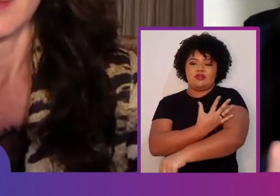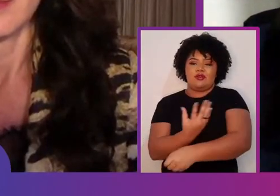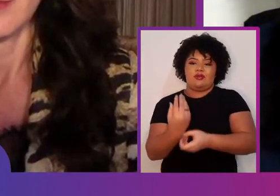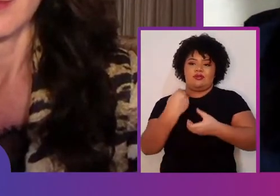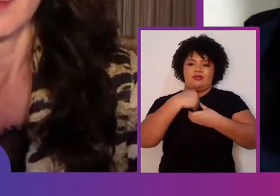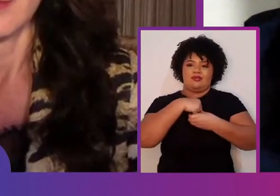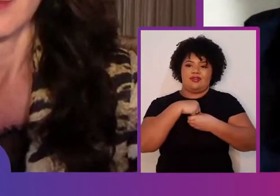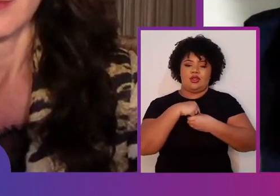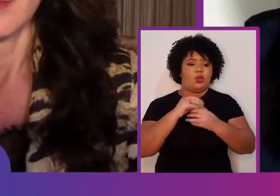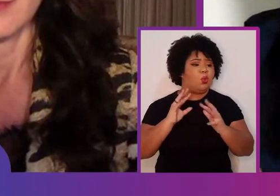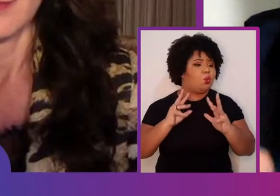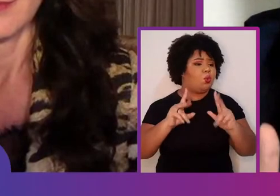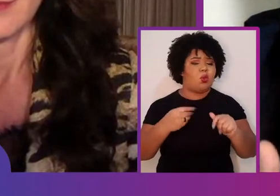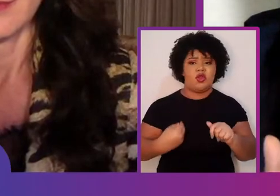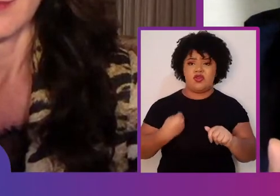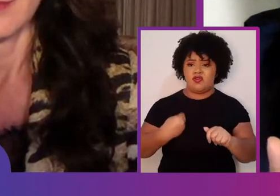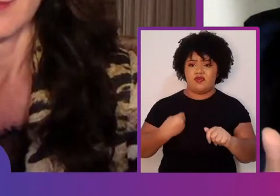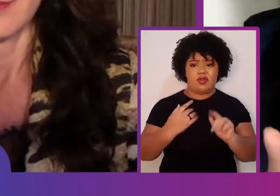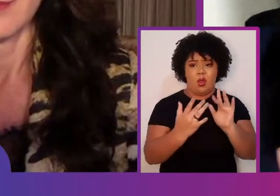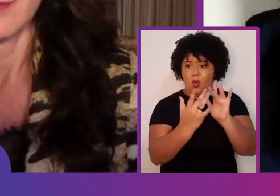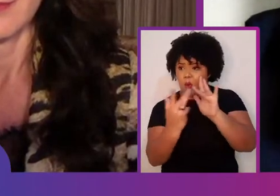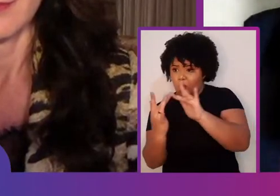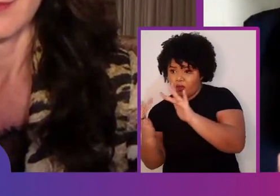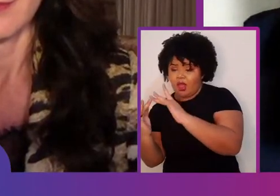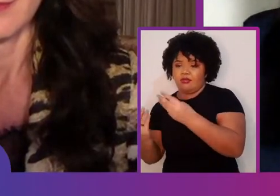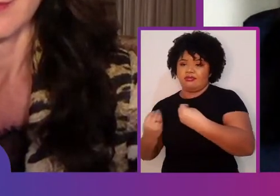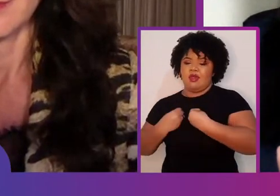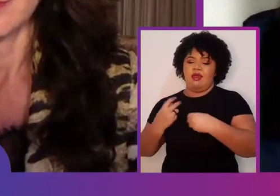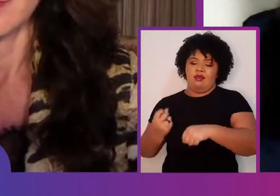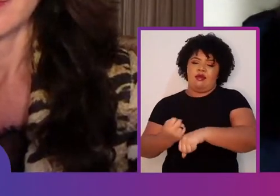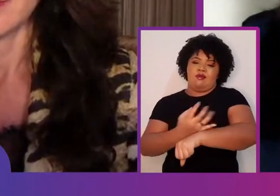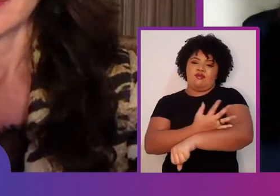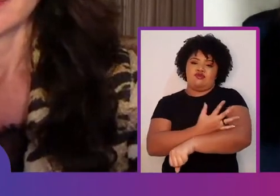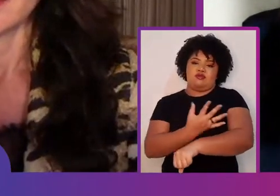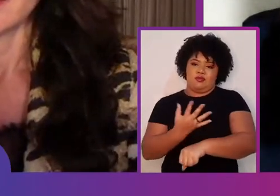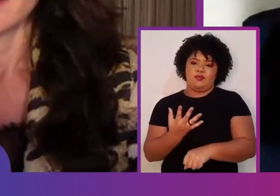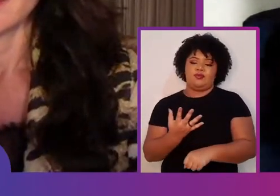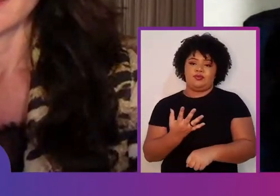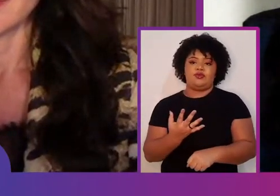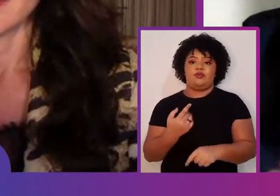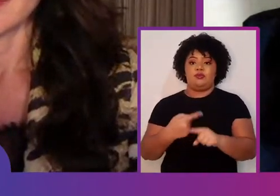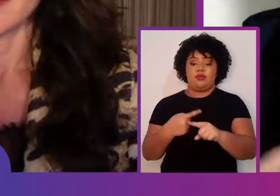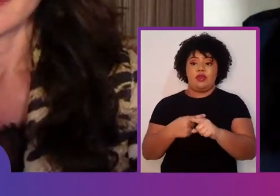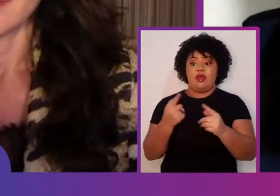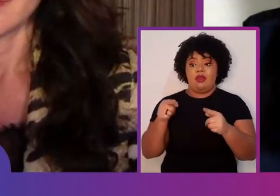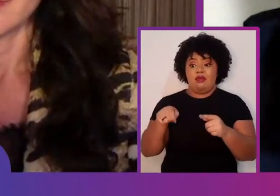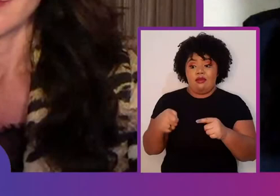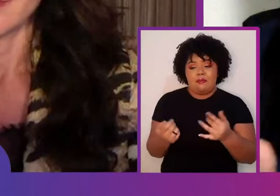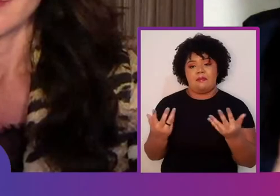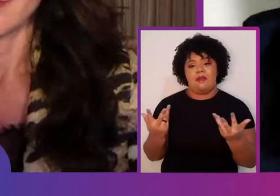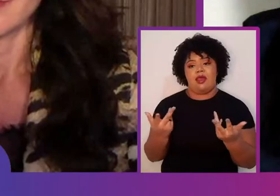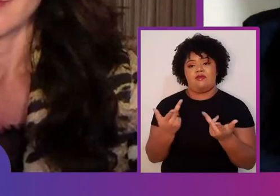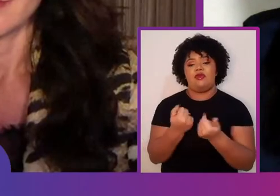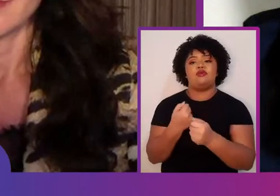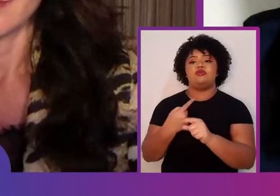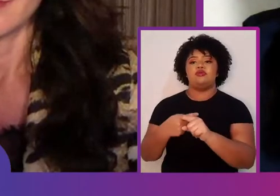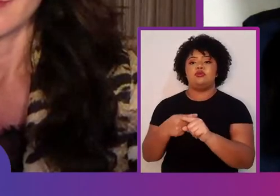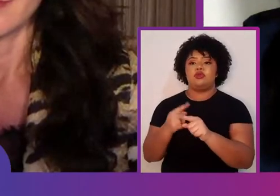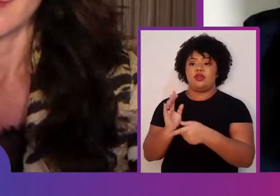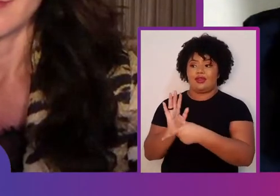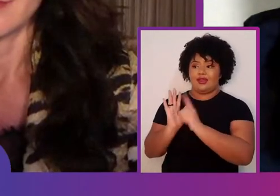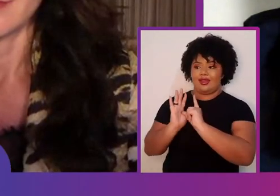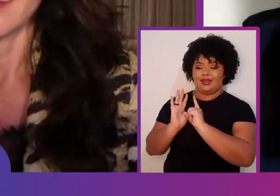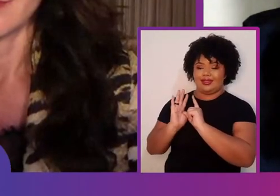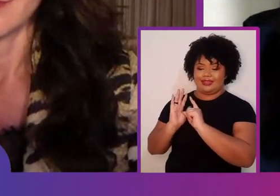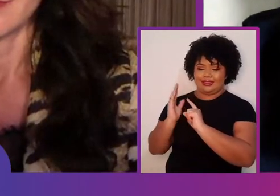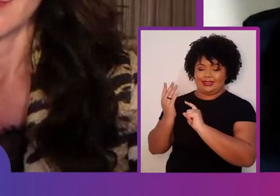provocam emoções. E isso é maravilhoso, porque antes de termos emoções no processo evolutivo do cérebro,